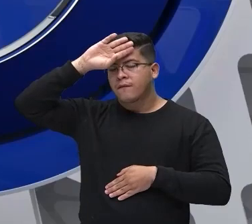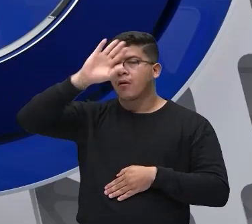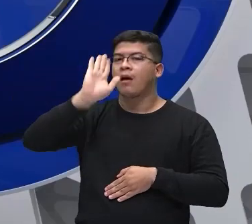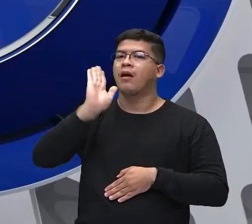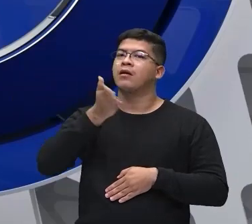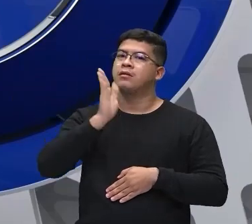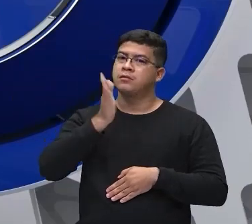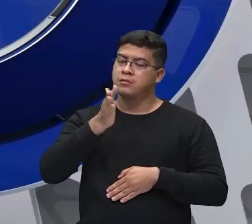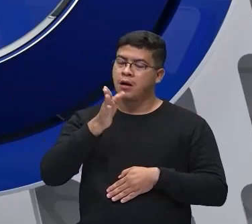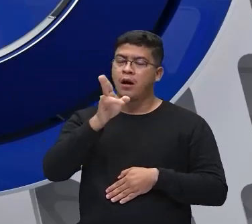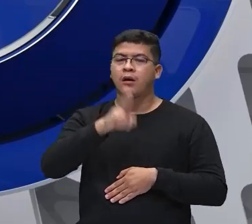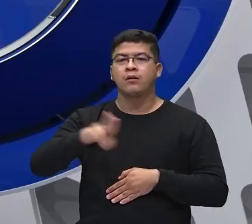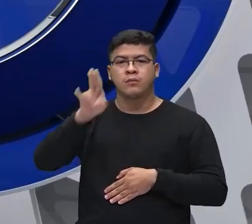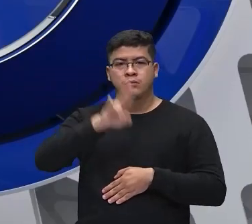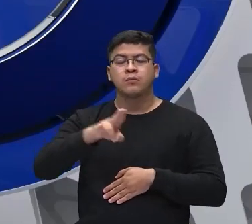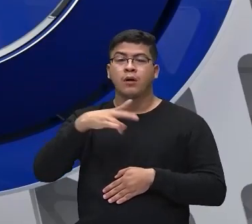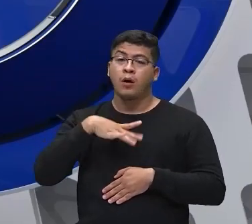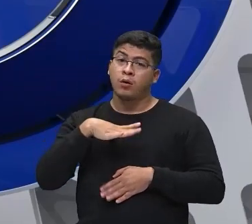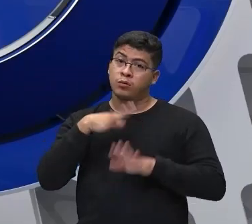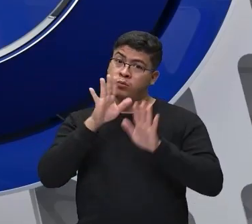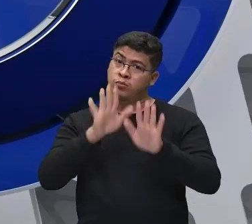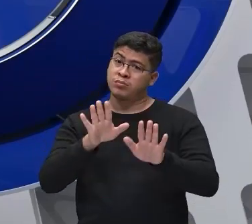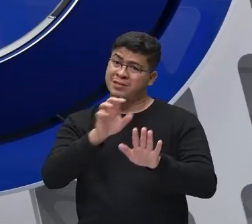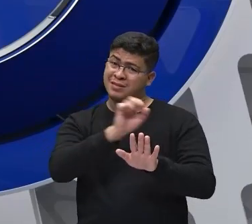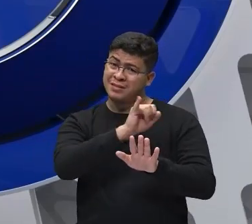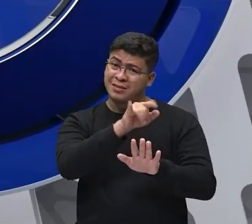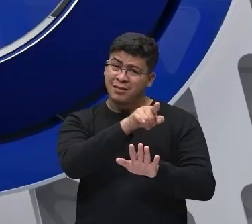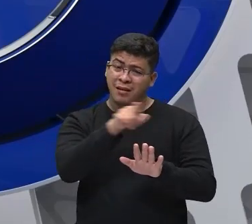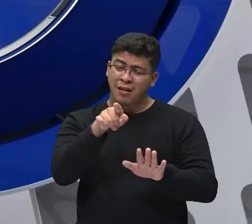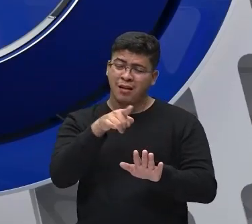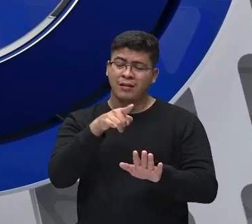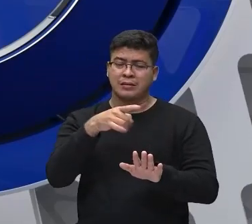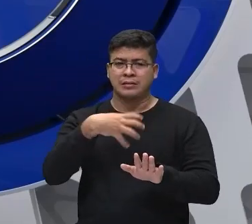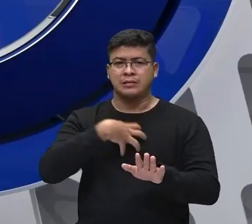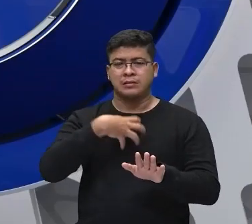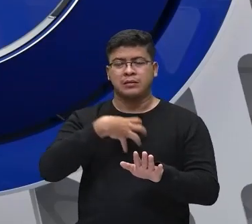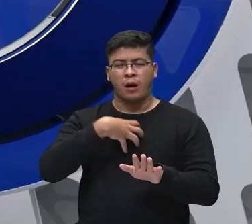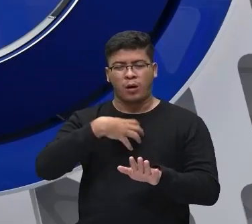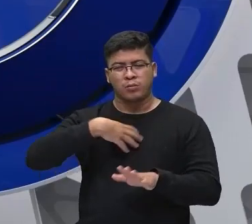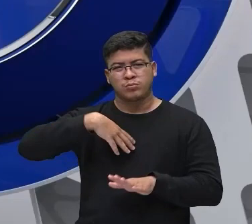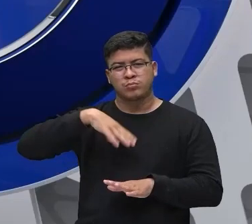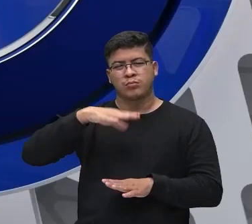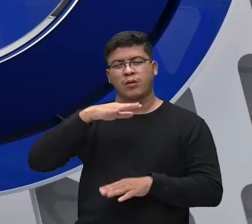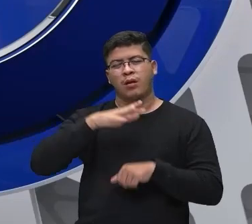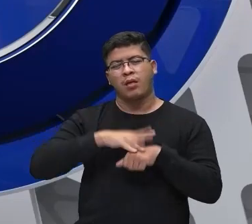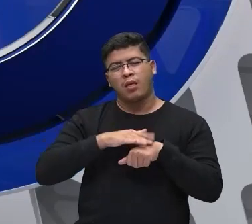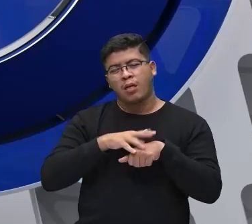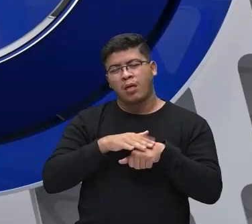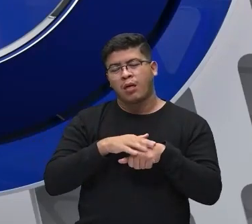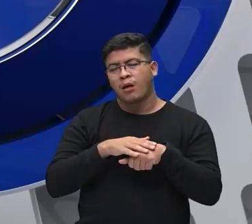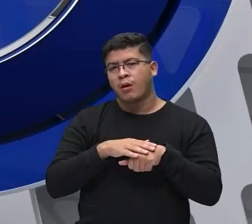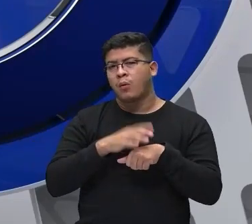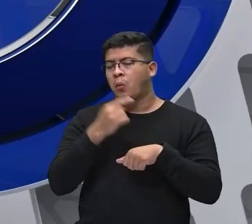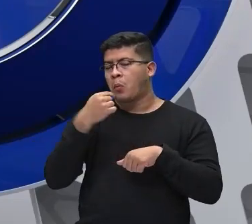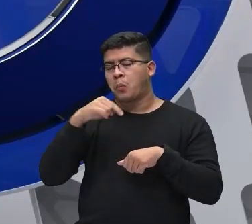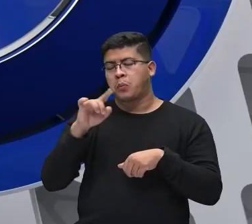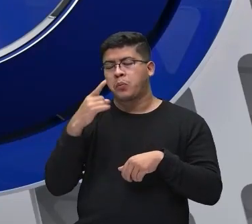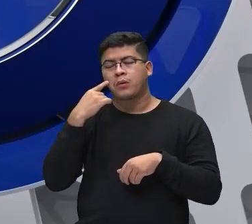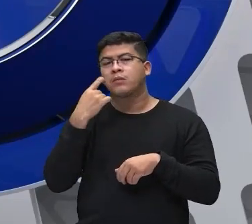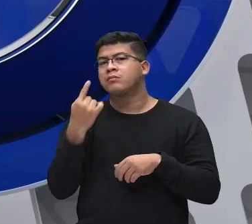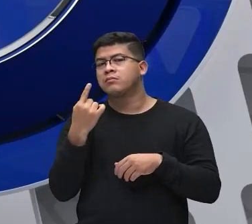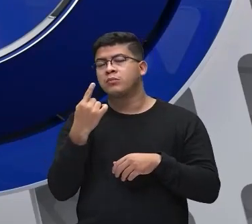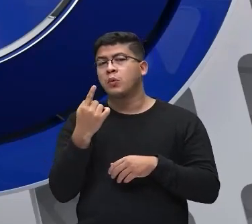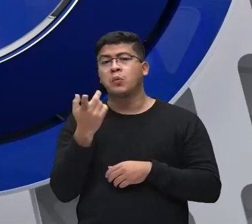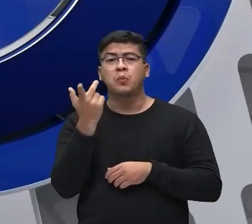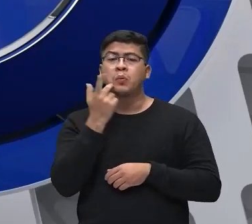muito em termômetros e para quem já esteve doente, já teve que ir ao médico ou até em casa mesmo, porque é